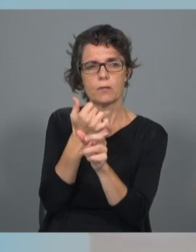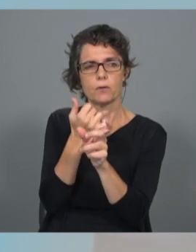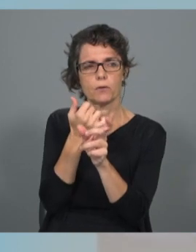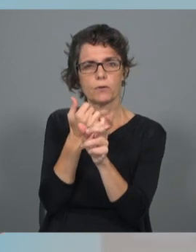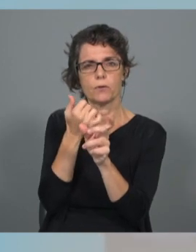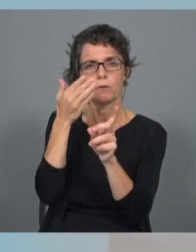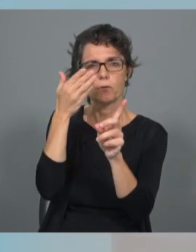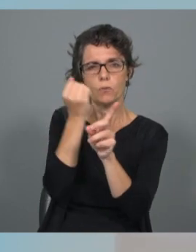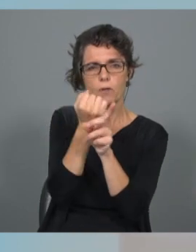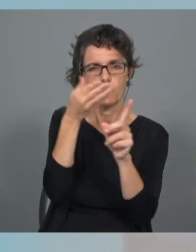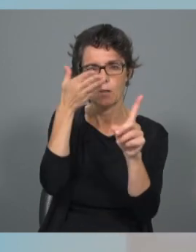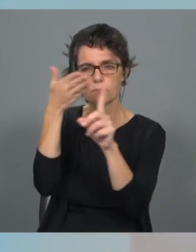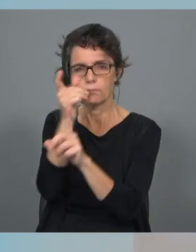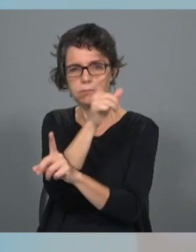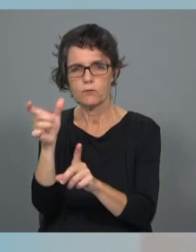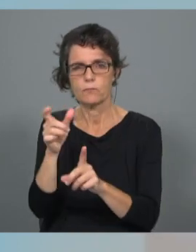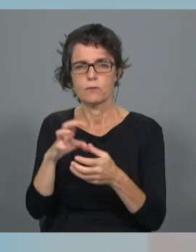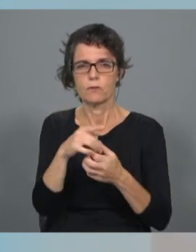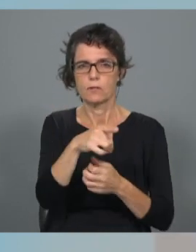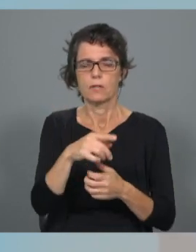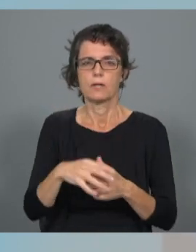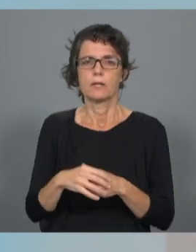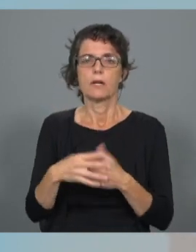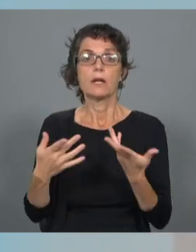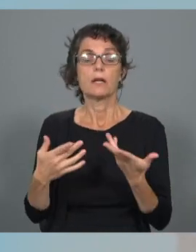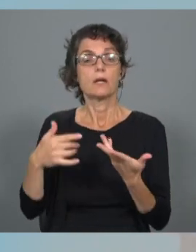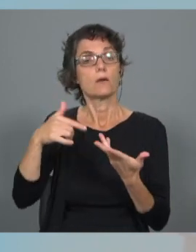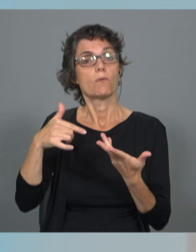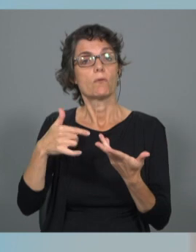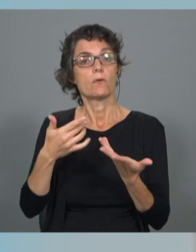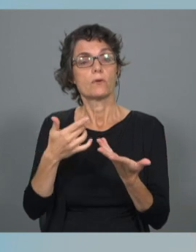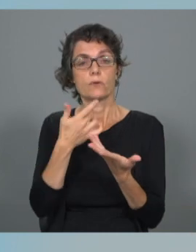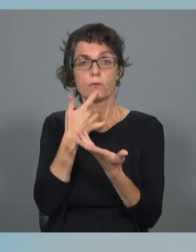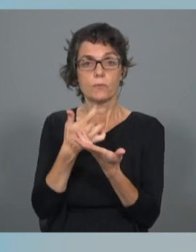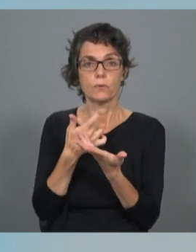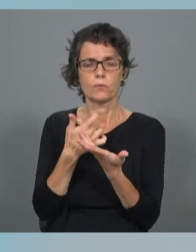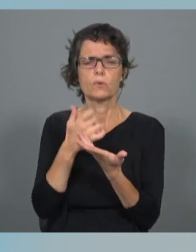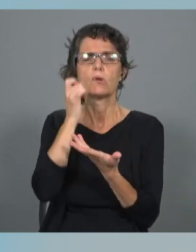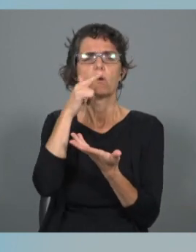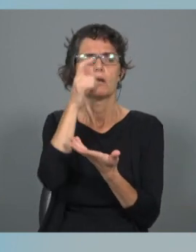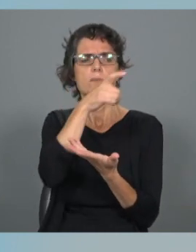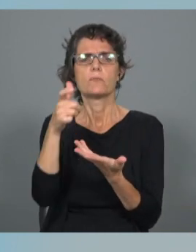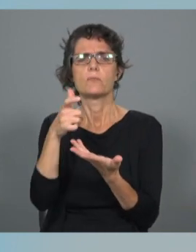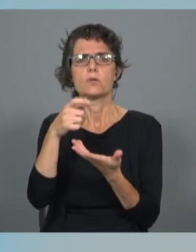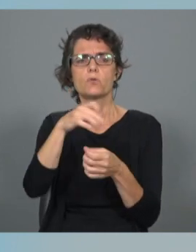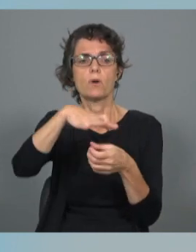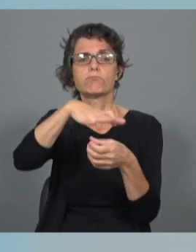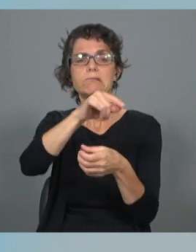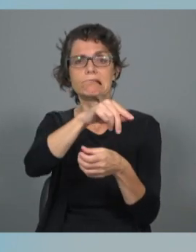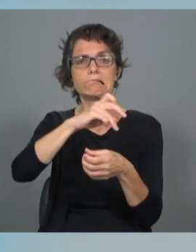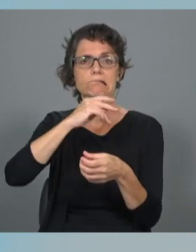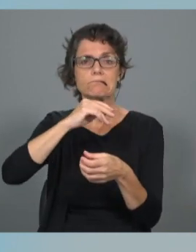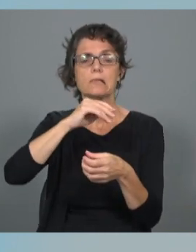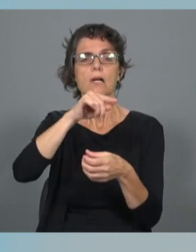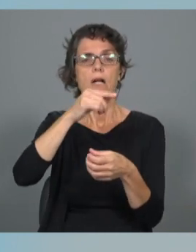hoje se joga aqui no nosso contexto é importante também para quem está no terreno, nos territórios de missão, perceber